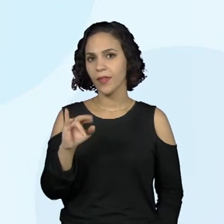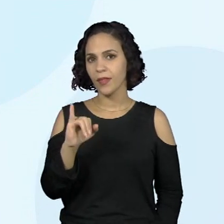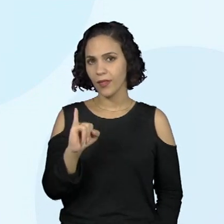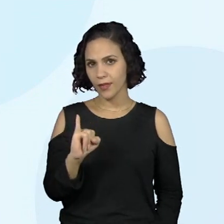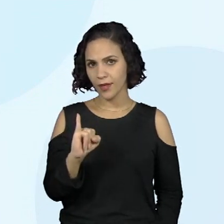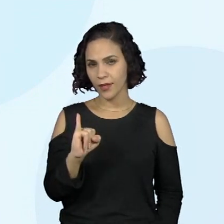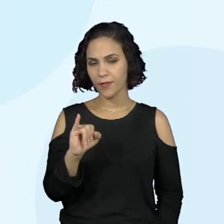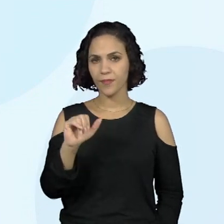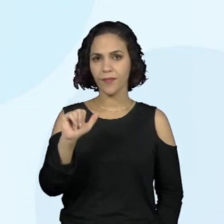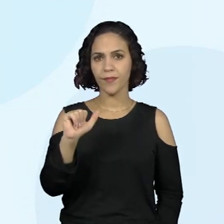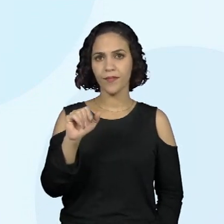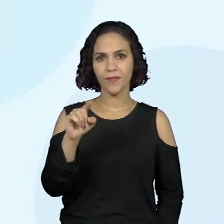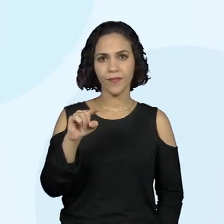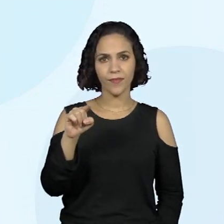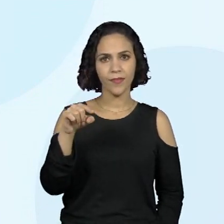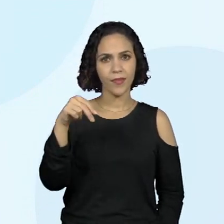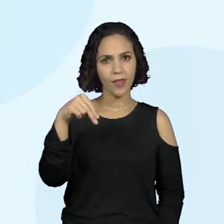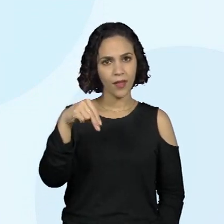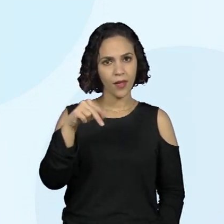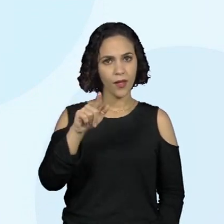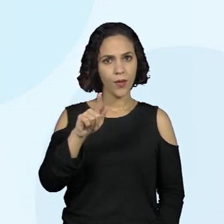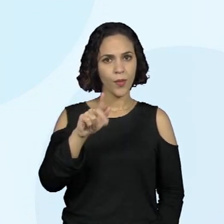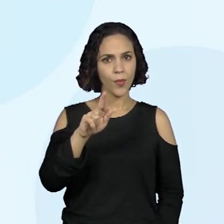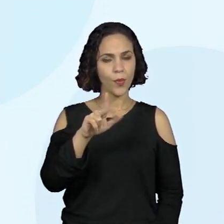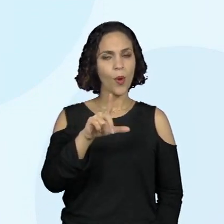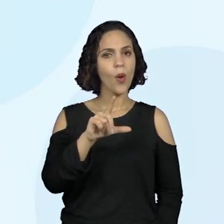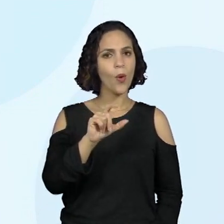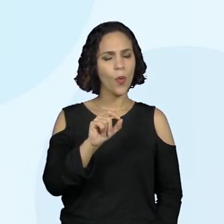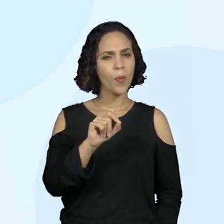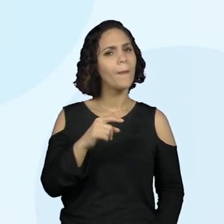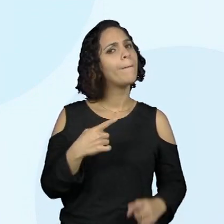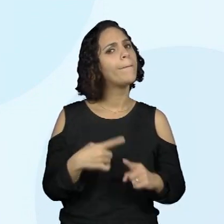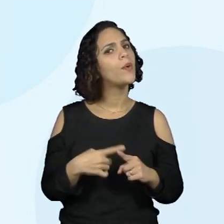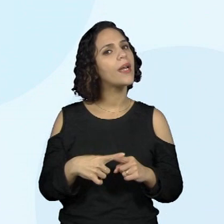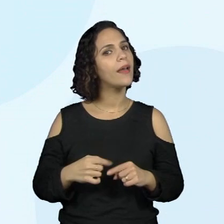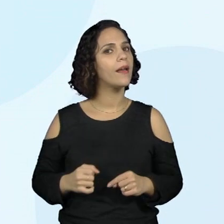O que caracteriza como um triângulo?